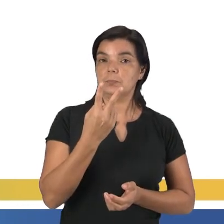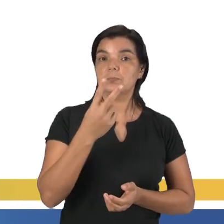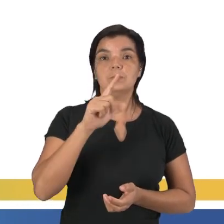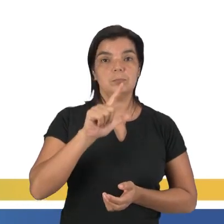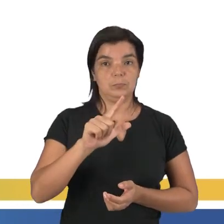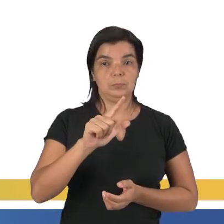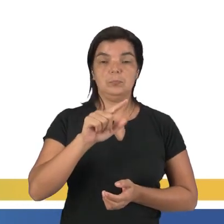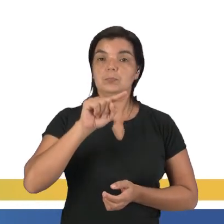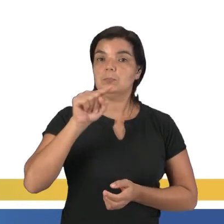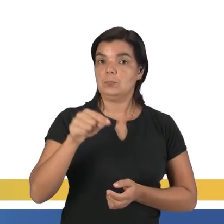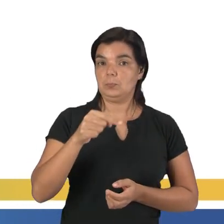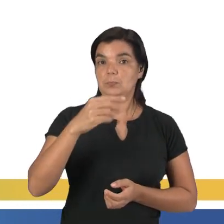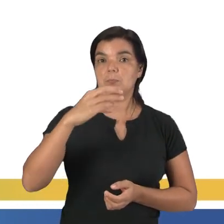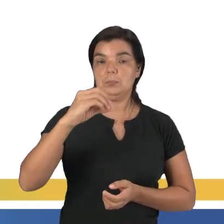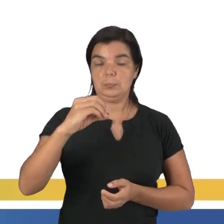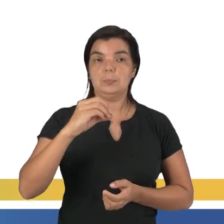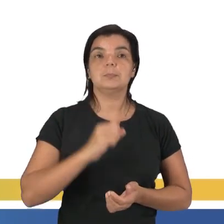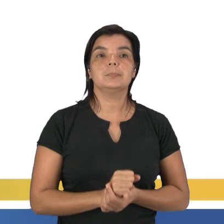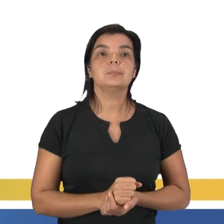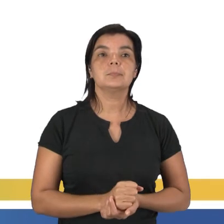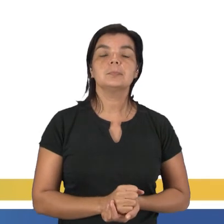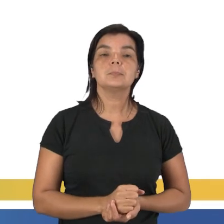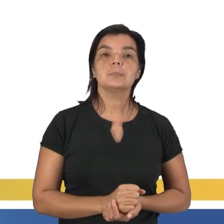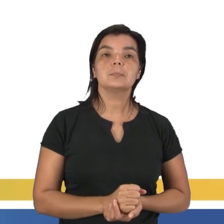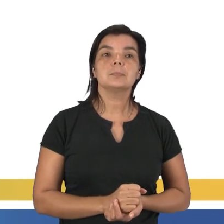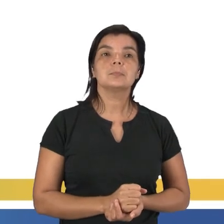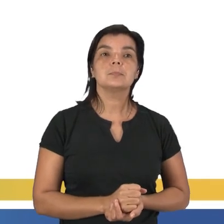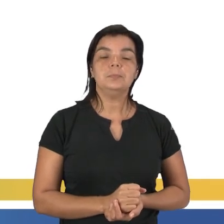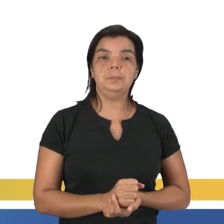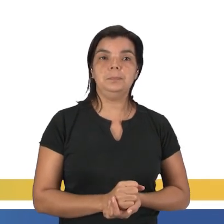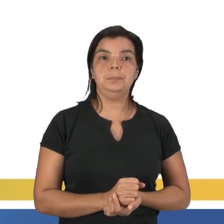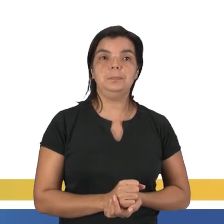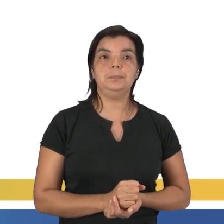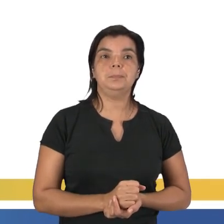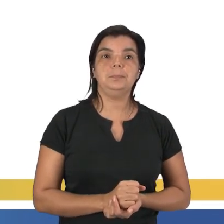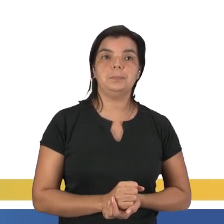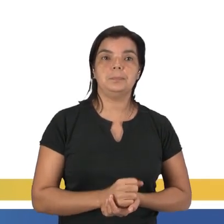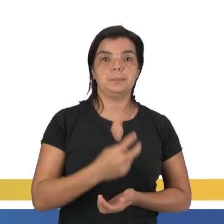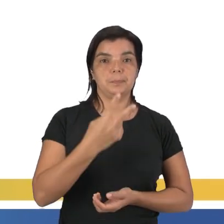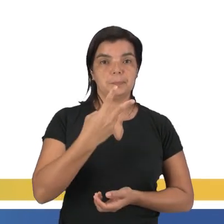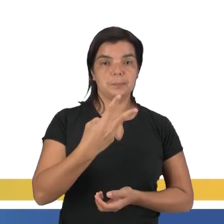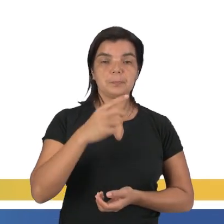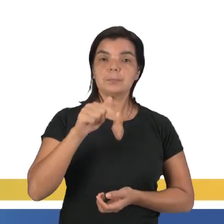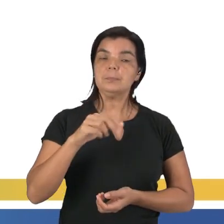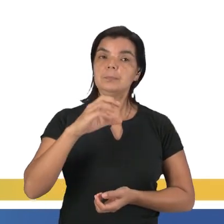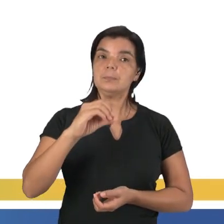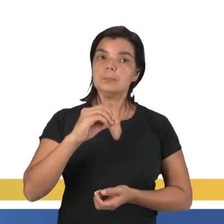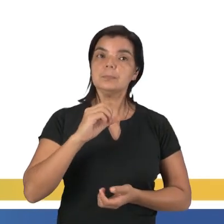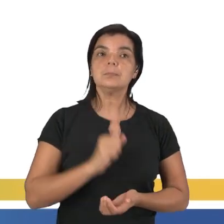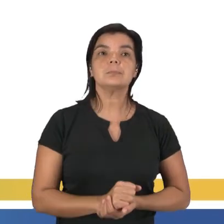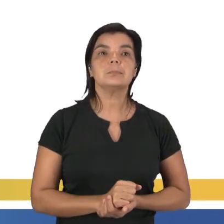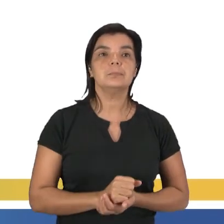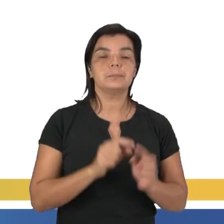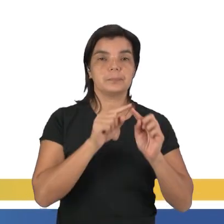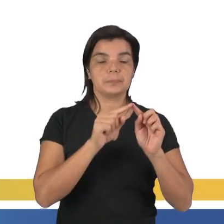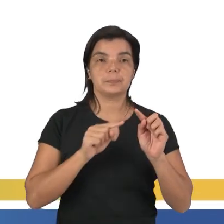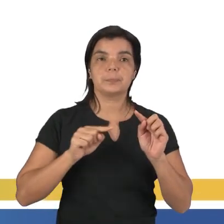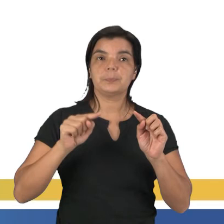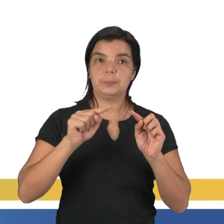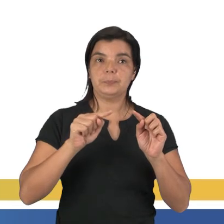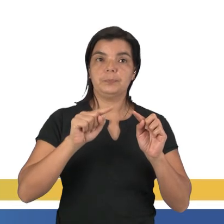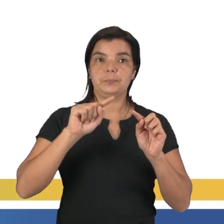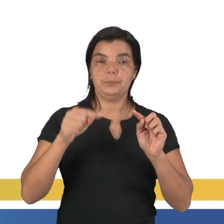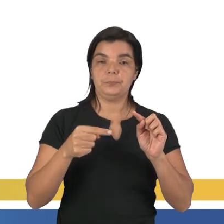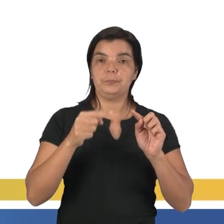gente, é 2,0. Né? Equivalente eu posso colocar. Você vai colocar então 2,0 e vai pular aqui a